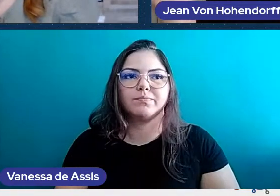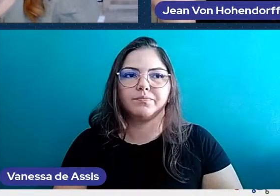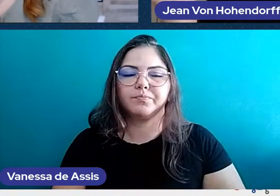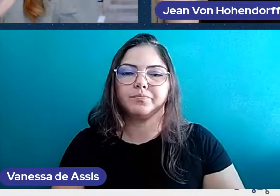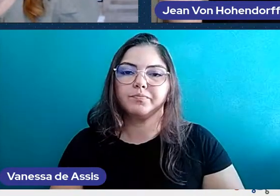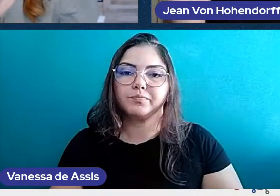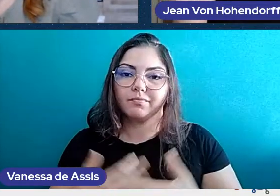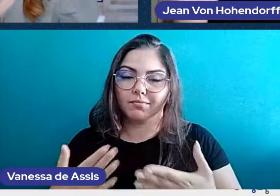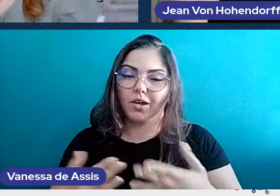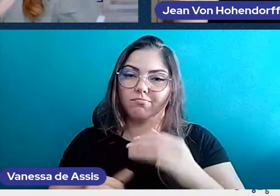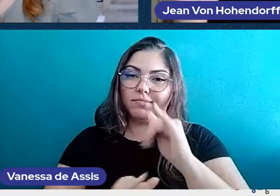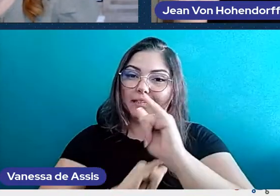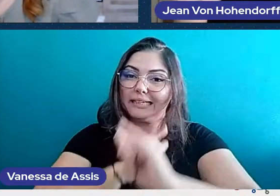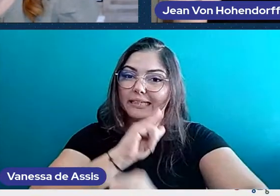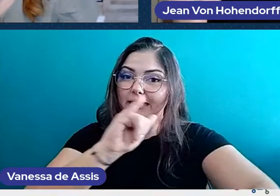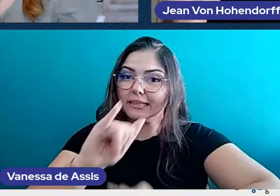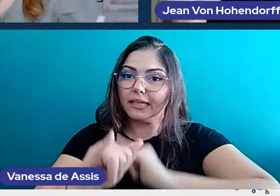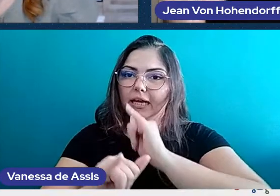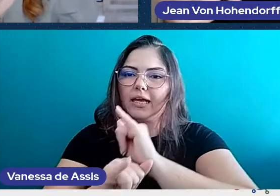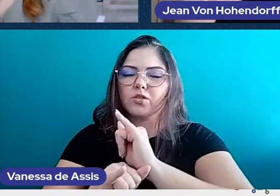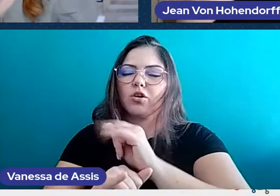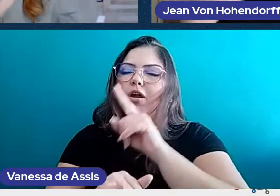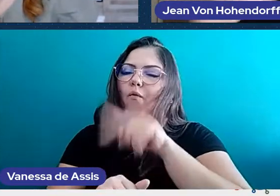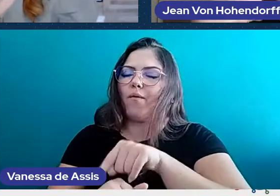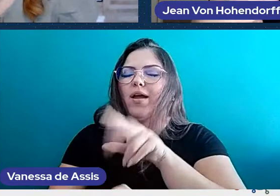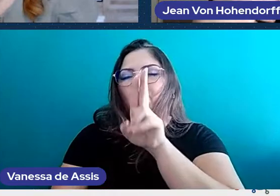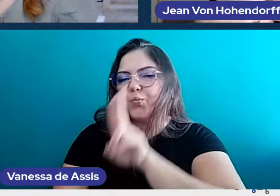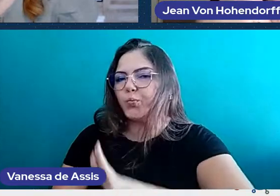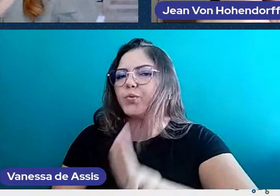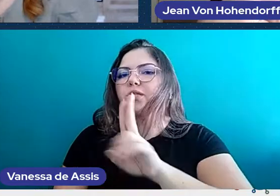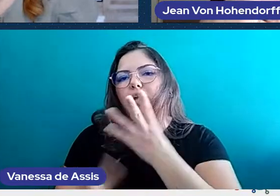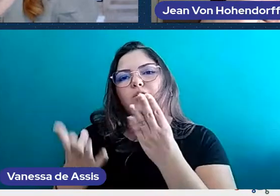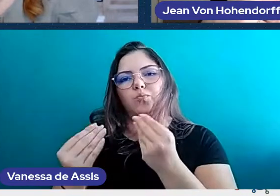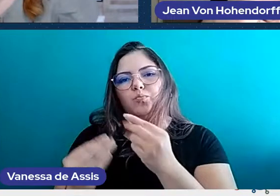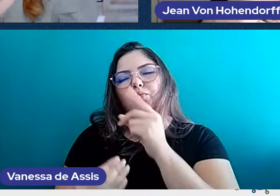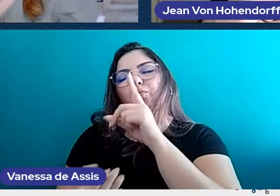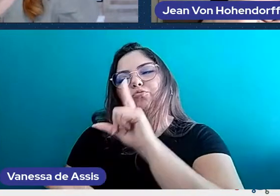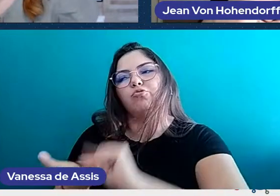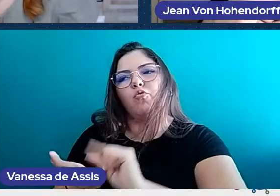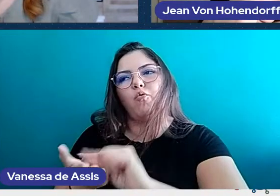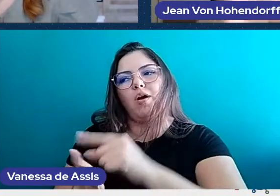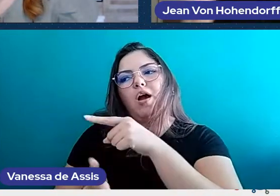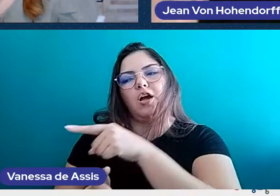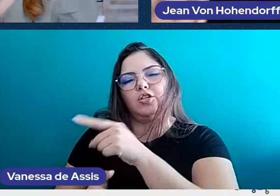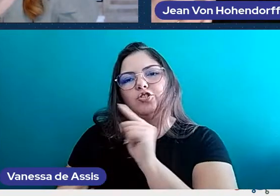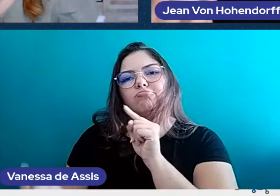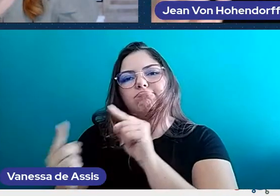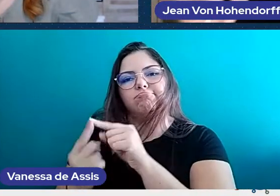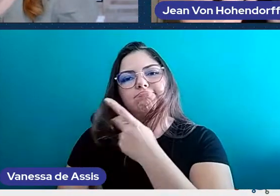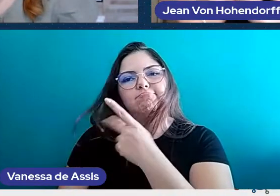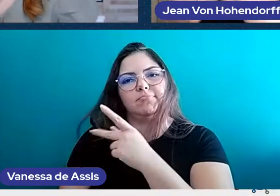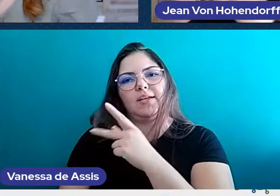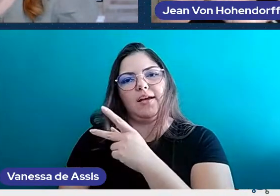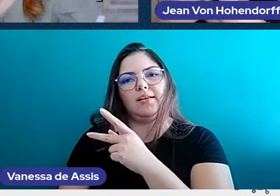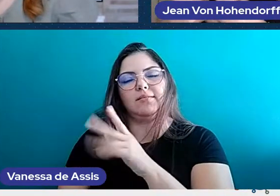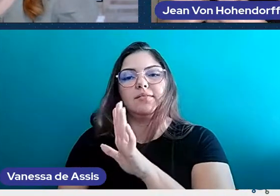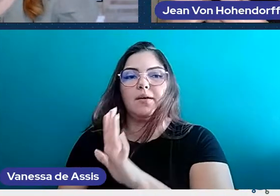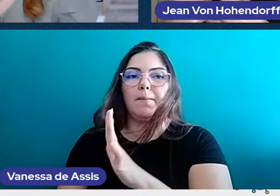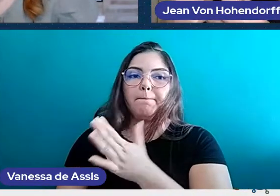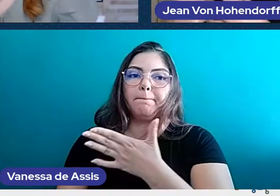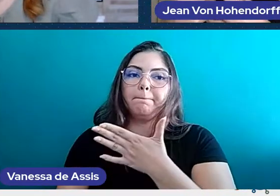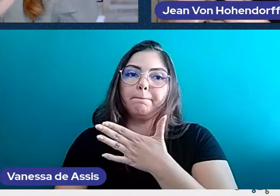nível internacional eu vejo ela sendo muito utilizada e para mim ela parece ser a mais adequada. Só que, de novo, pode ser que eu